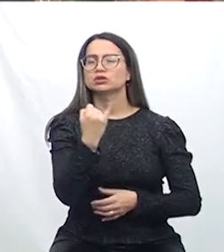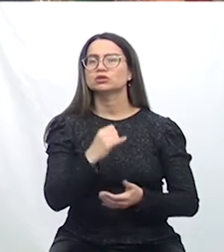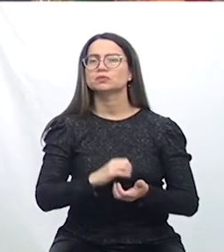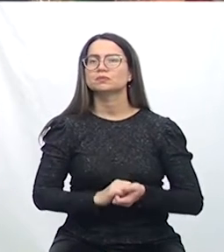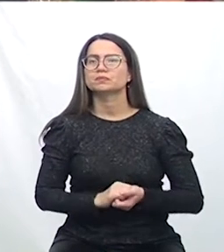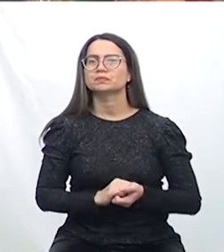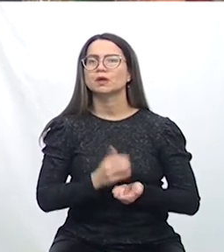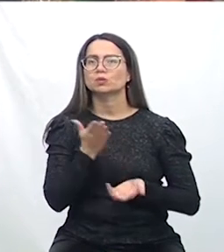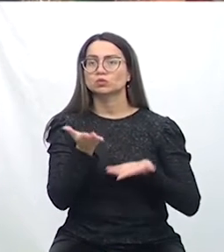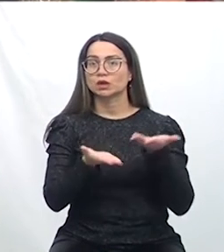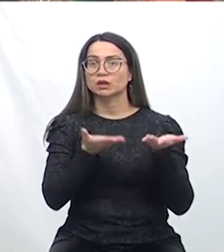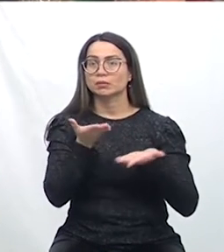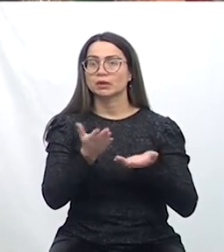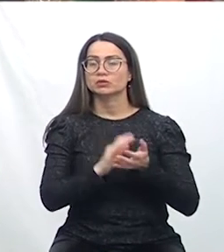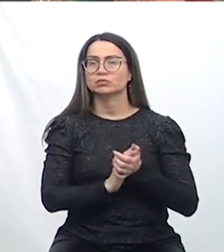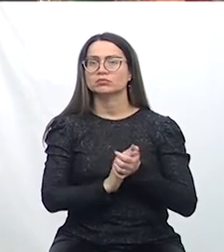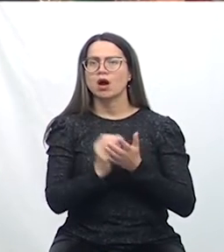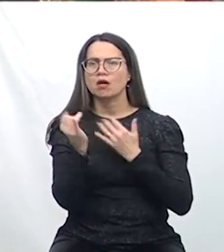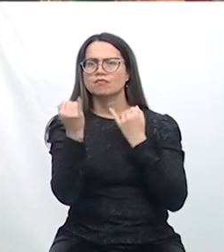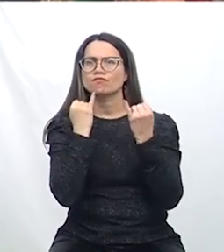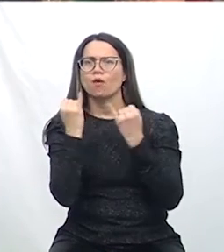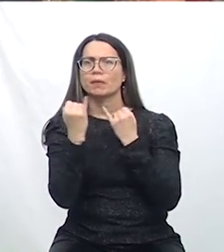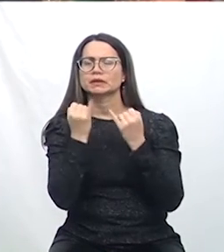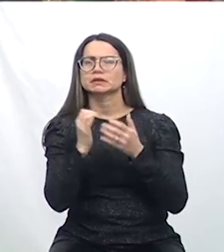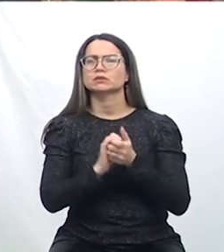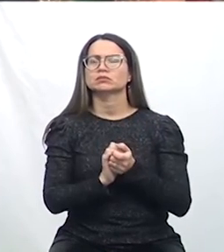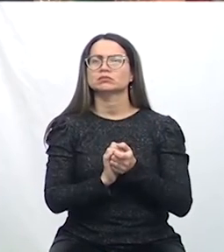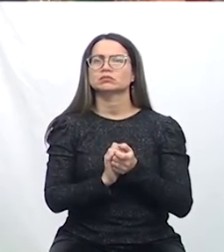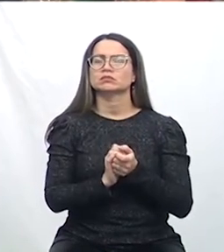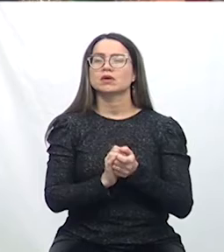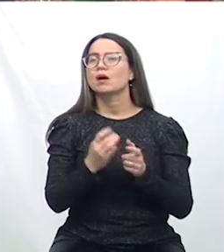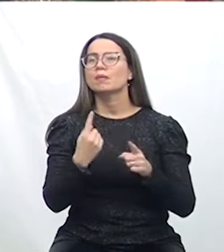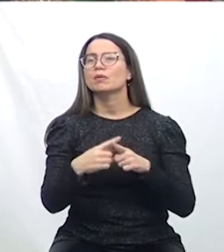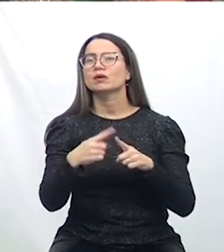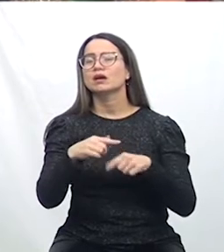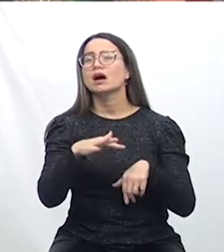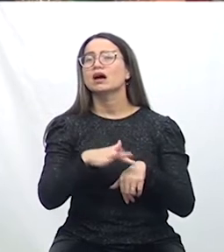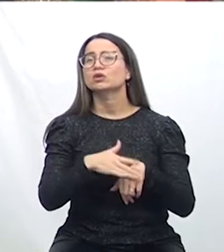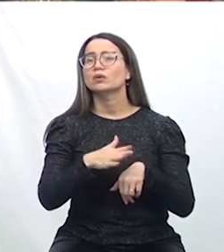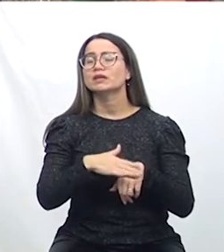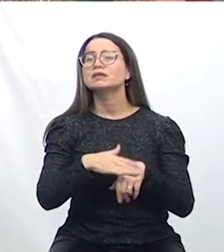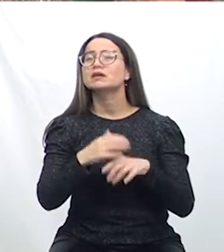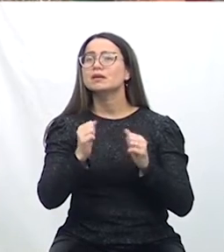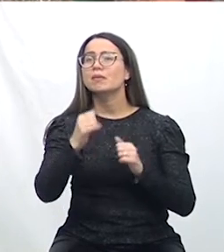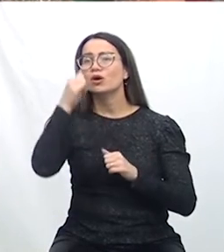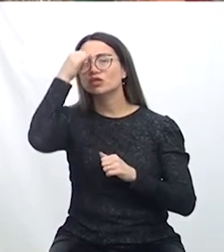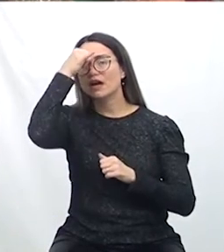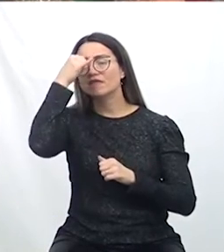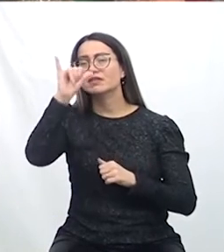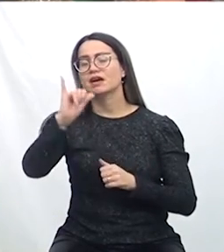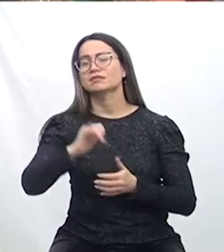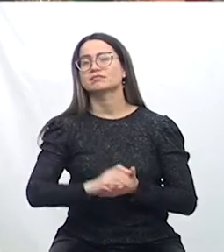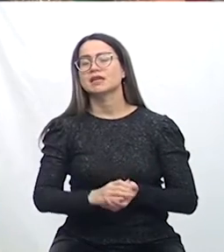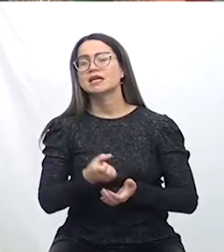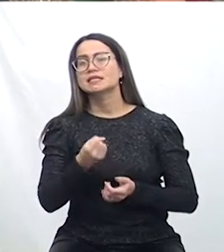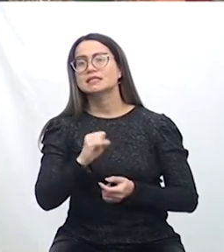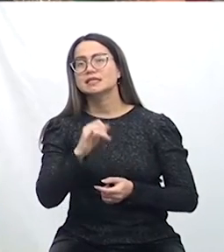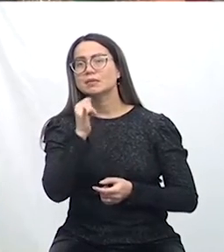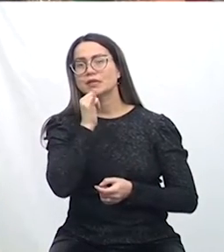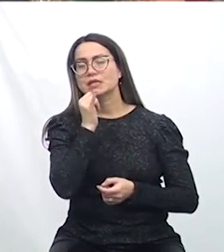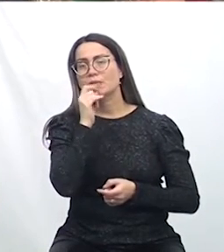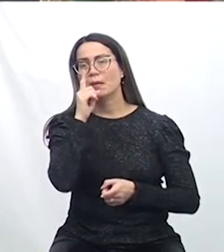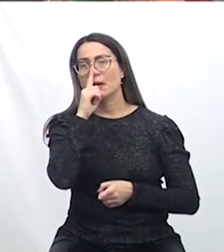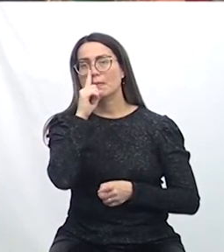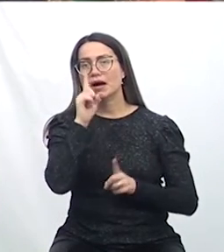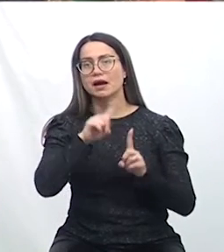uma doença 100% evitável se não ocorrer exposição do feto ao álcool